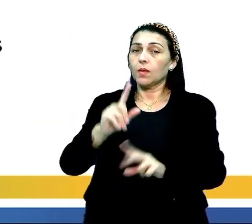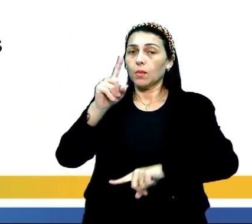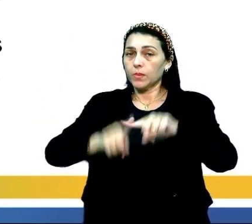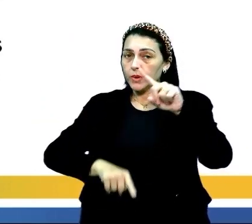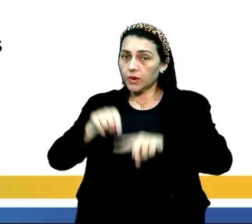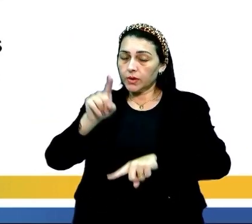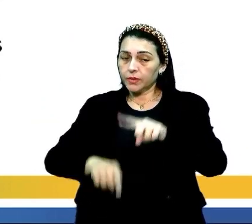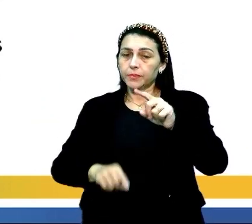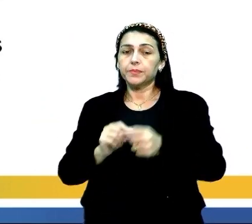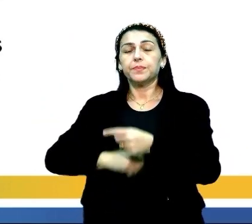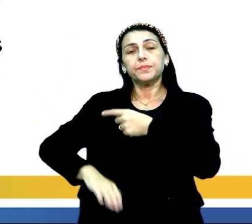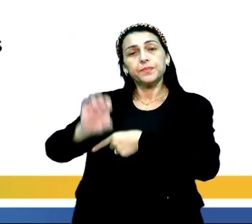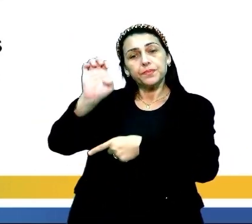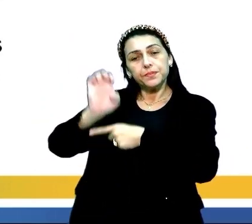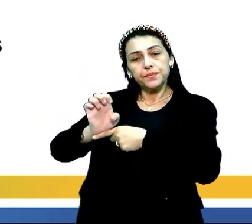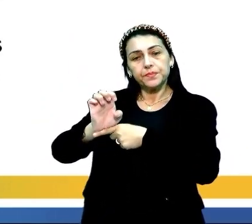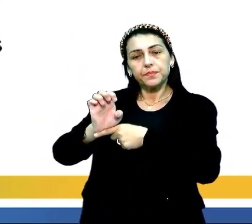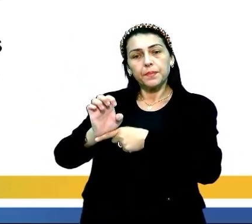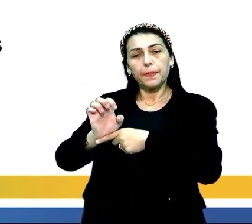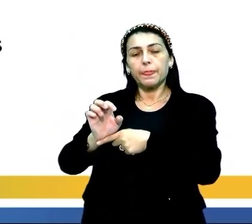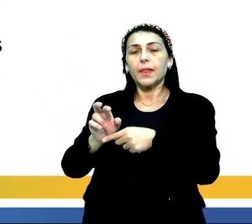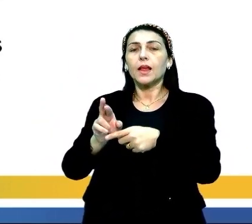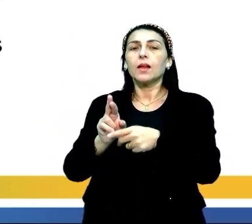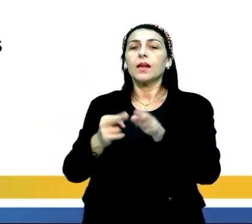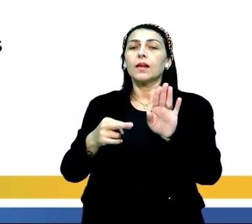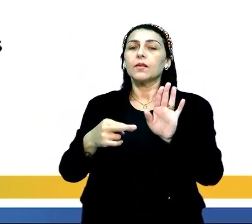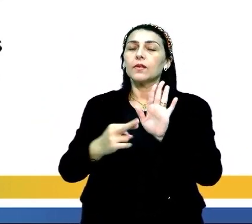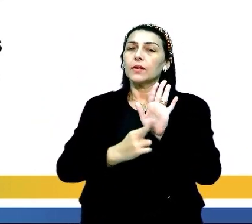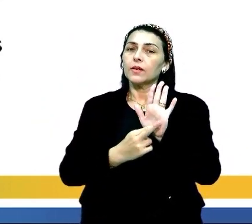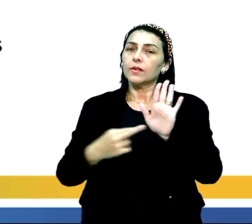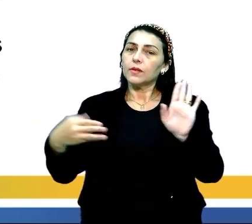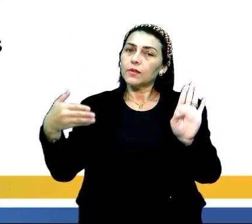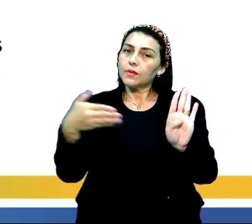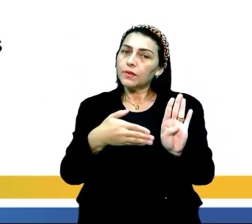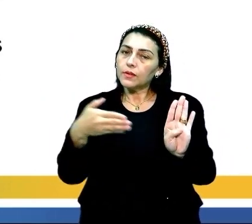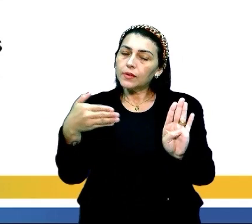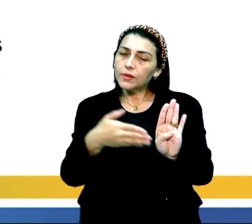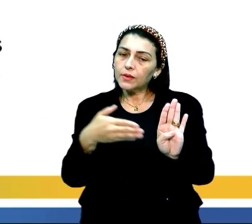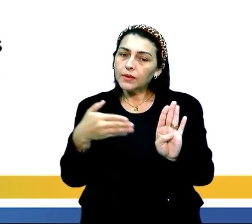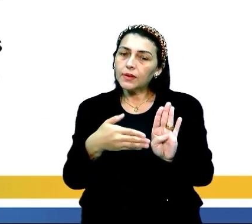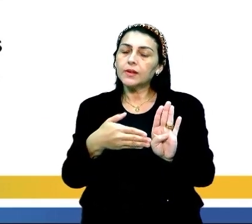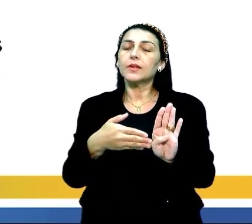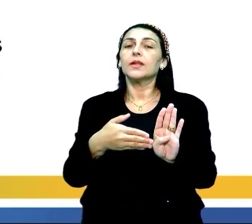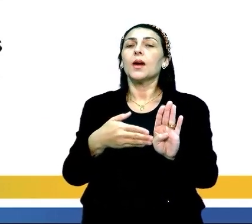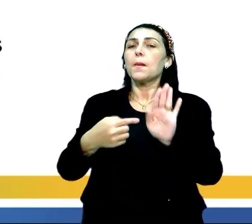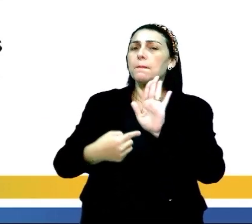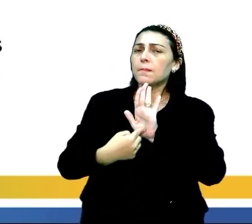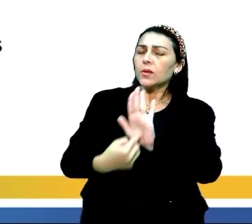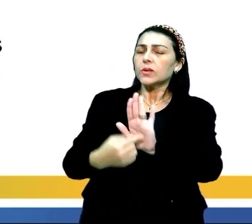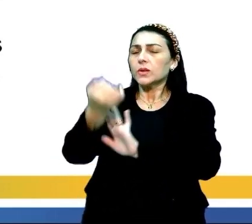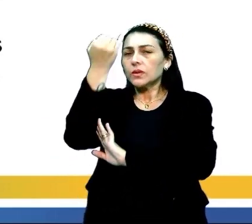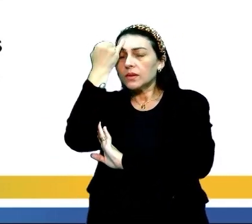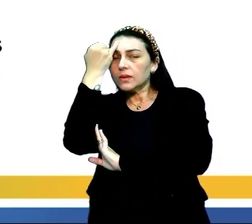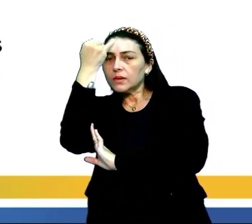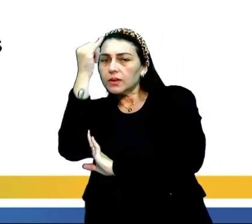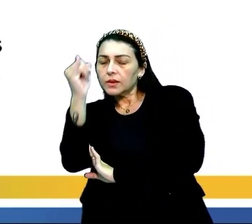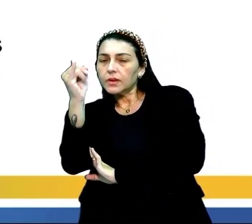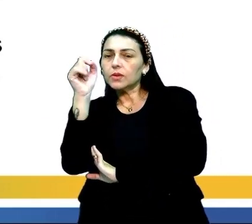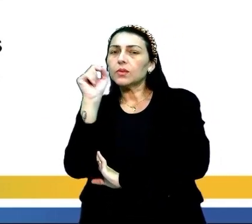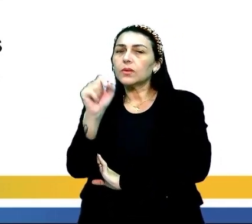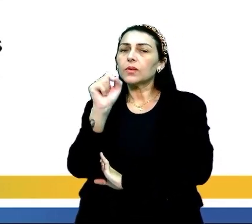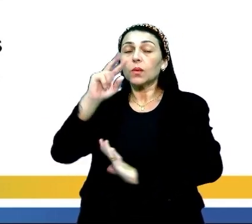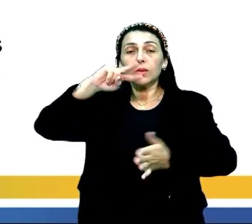objeto. Letra E, sua função referencial, destacando a ideia de que